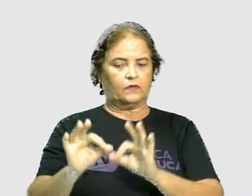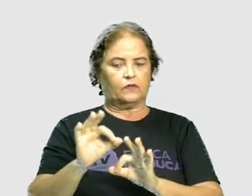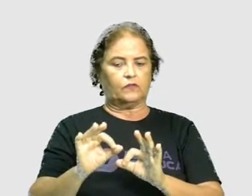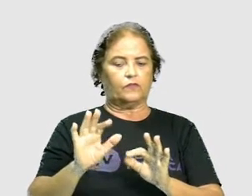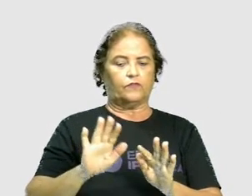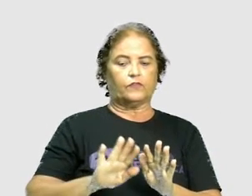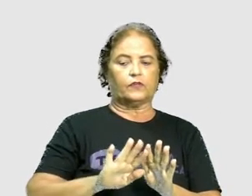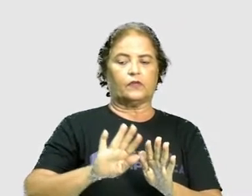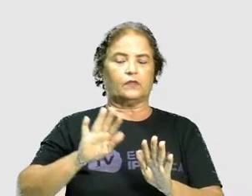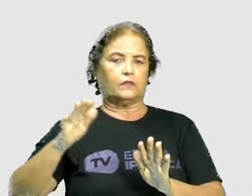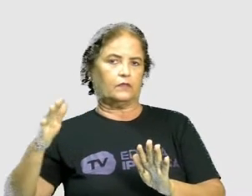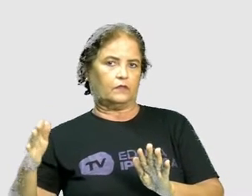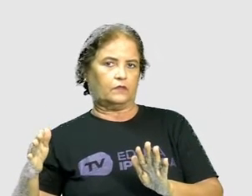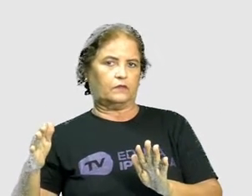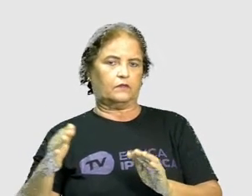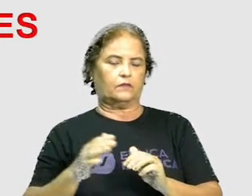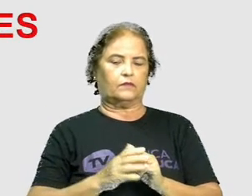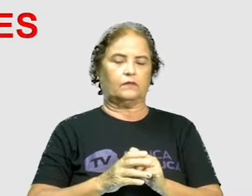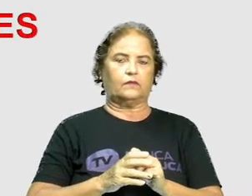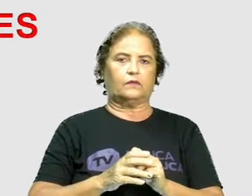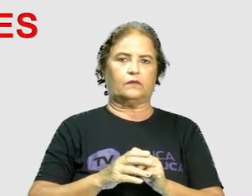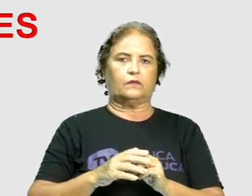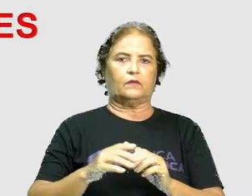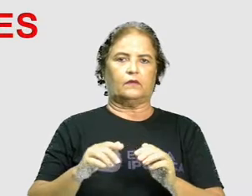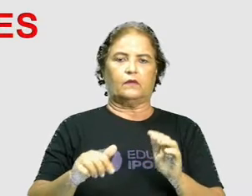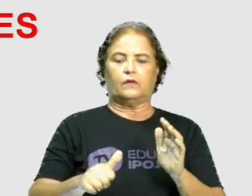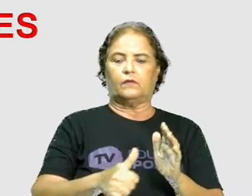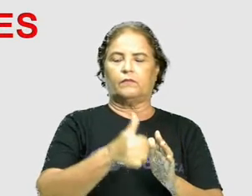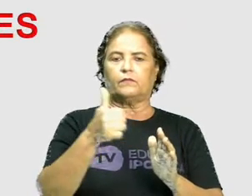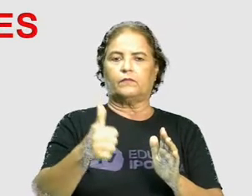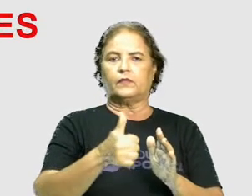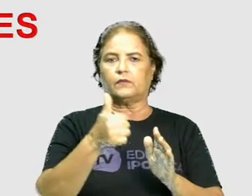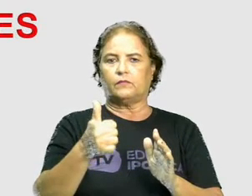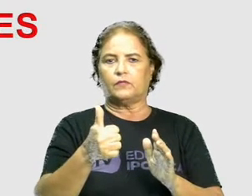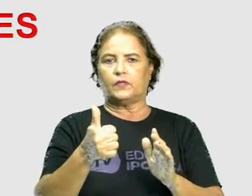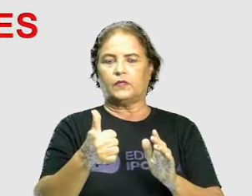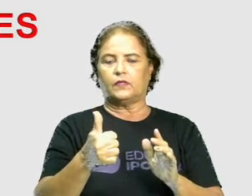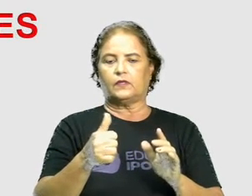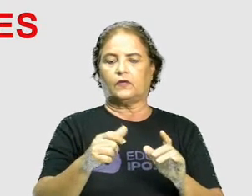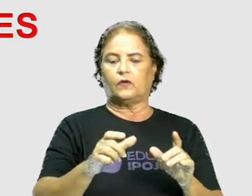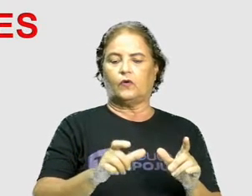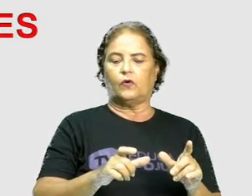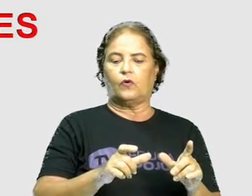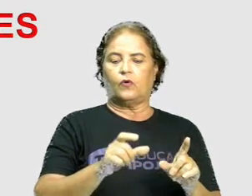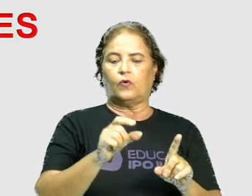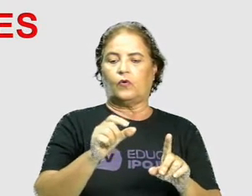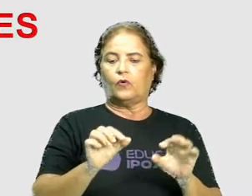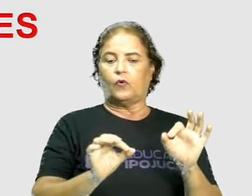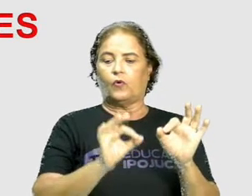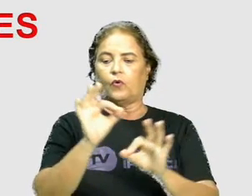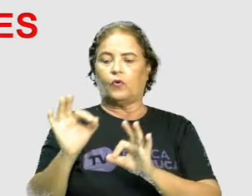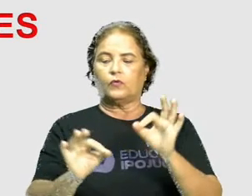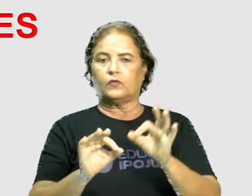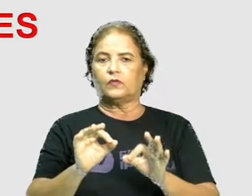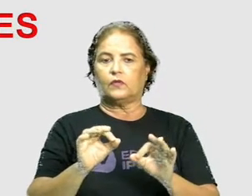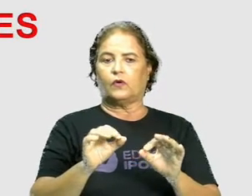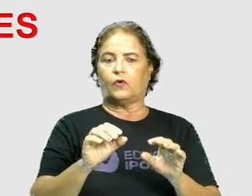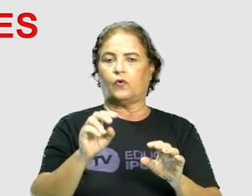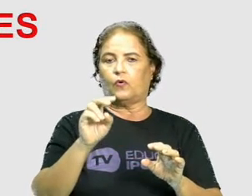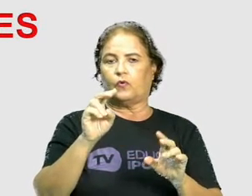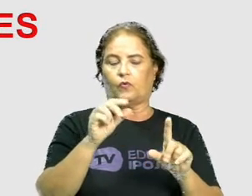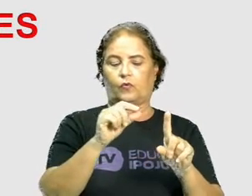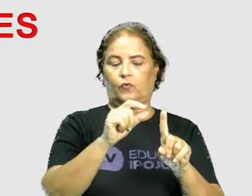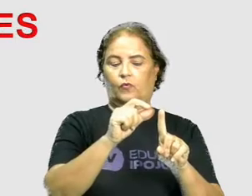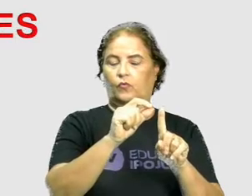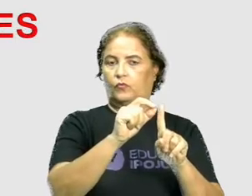direita, tá certo? Então, a primeira ordem nós chamamos de ordem das unidades, a segunda ordem